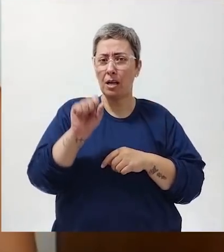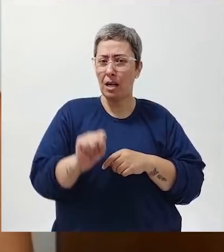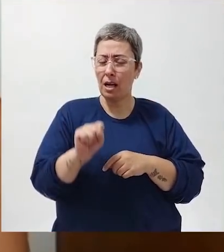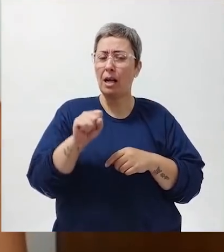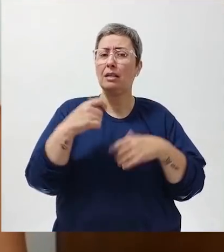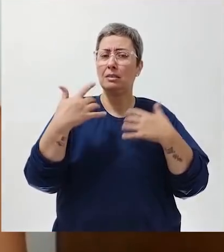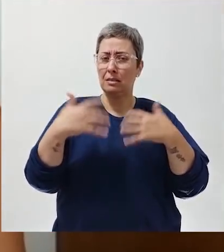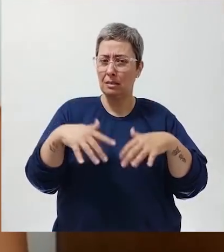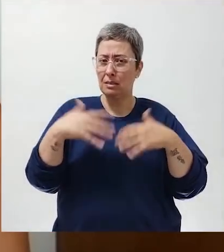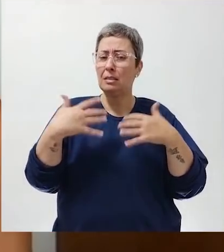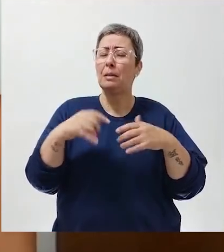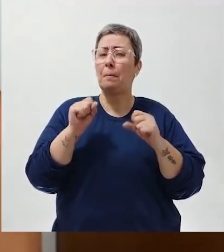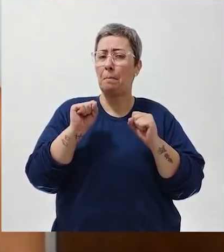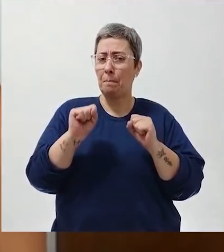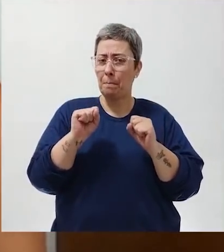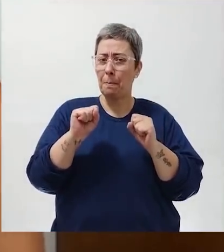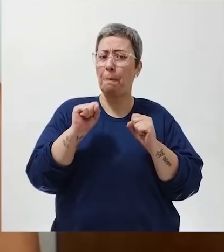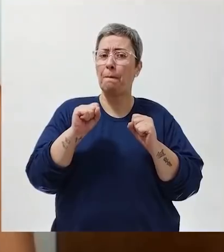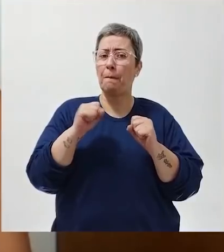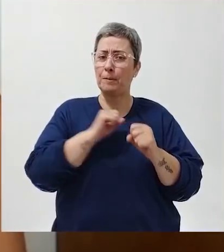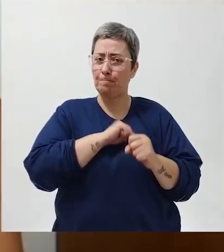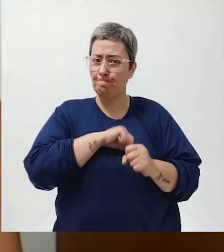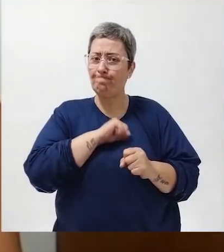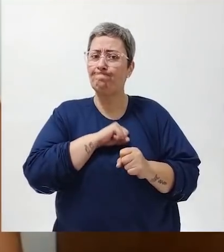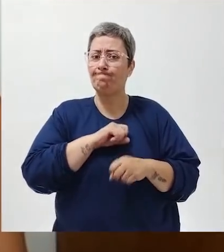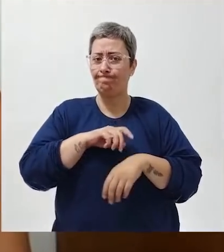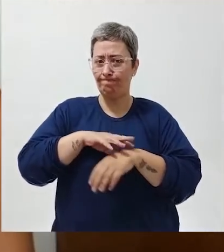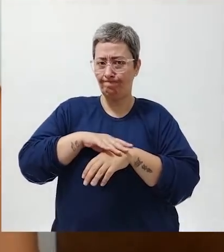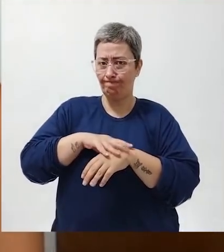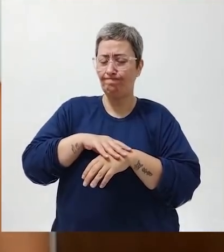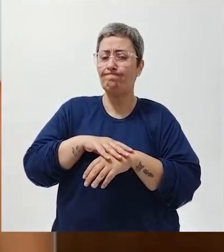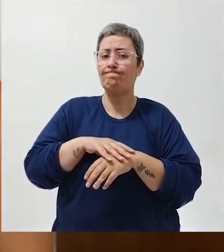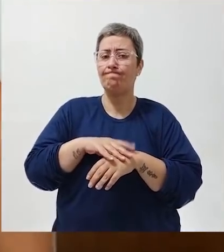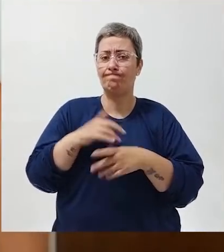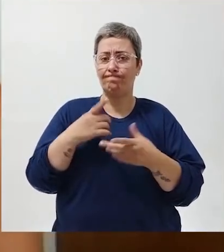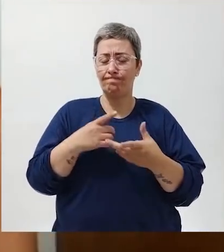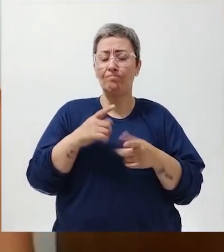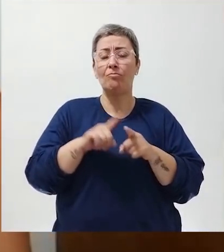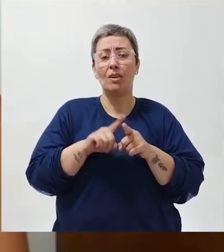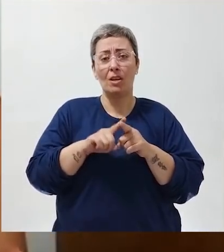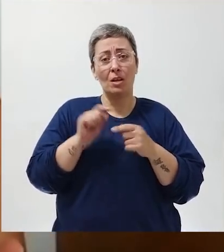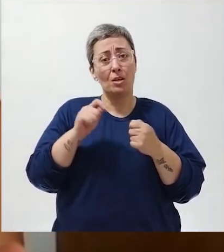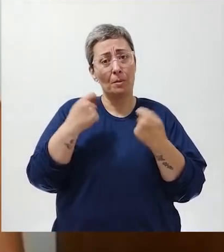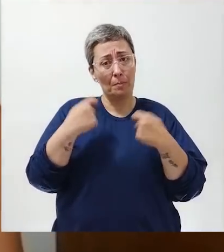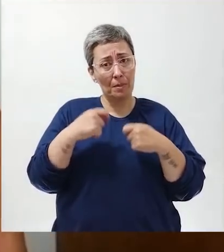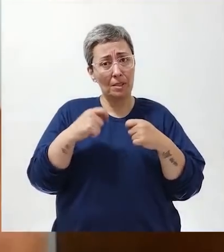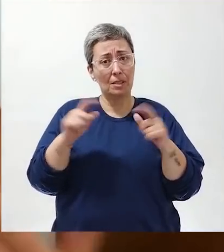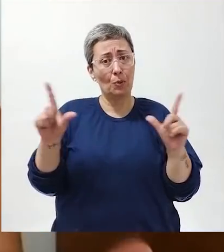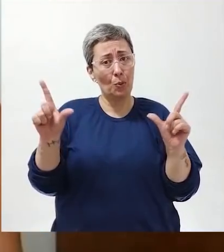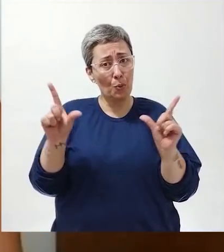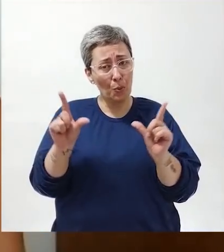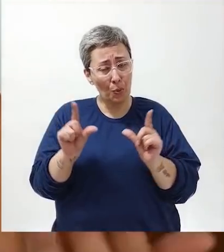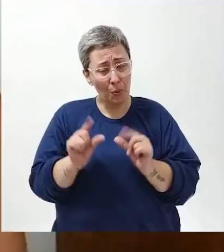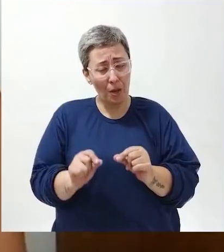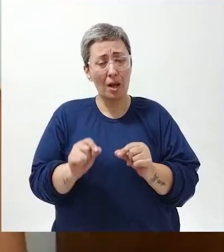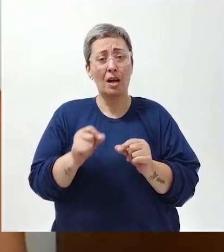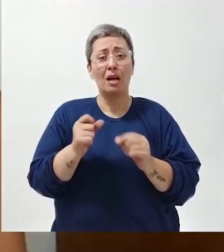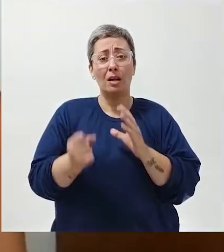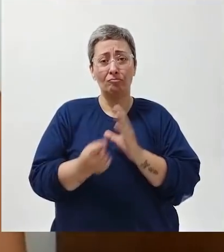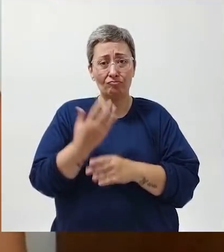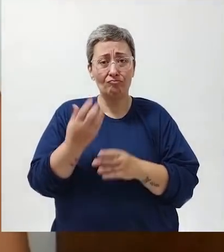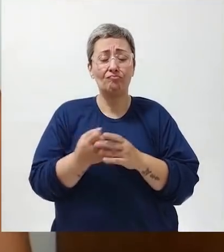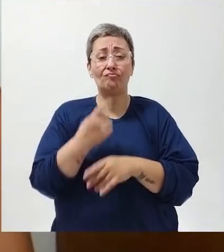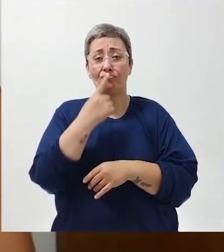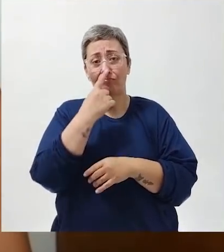uma quantidade grande de gases que podem fazer mal à saúde. E é por isso que a gente precisa diminuir ao máximo a